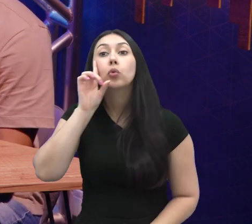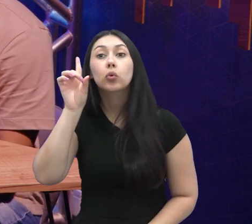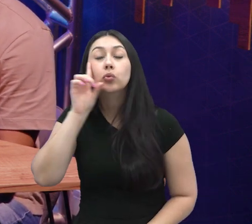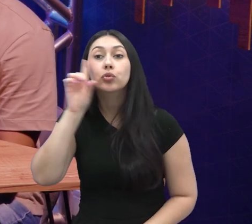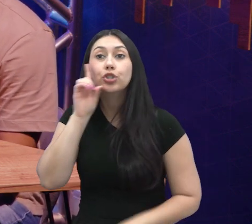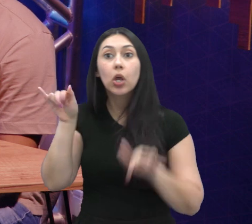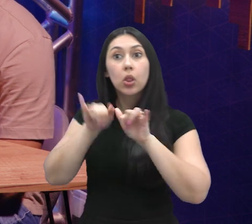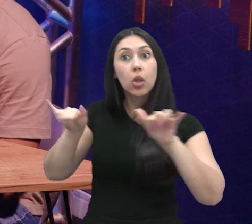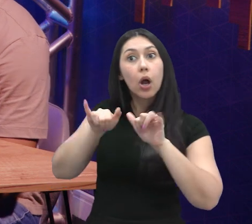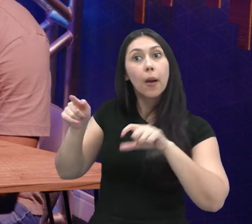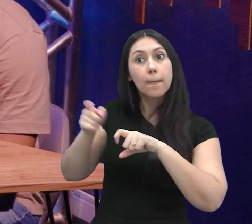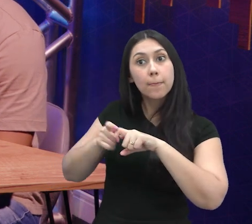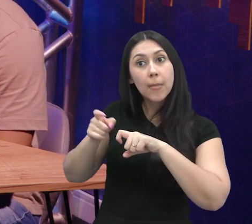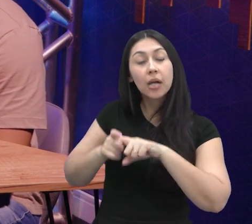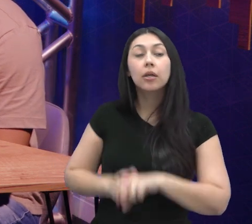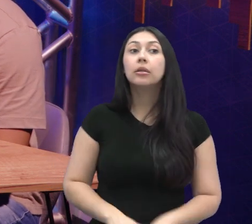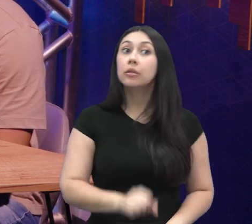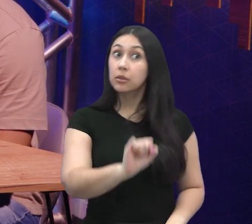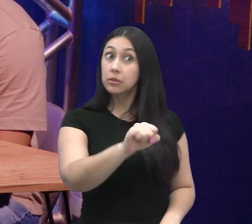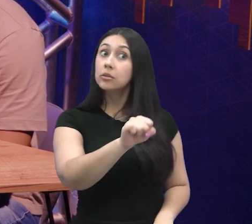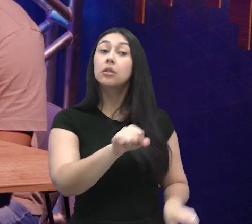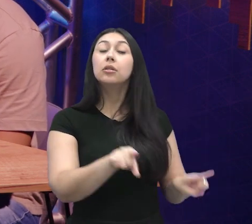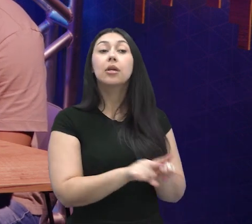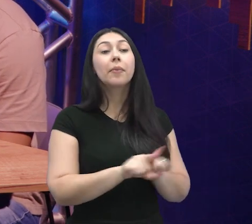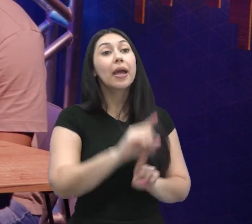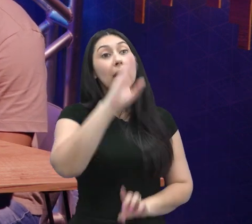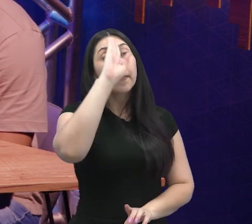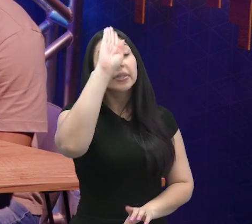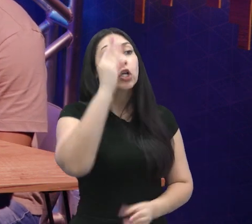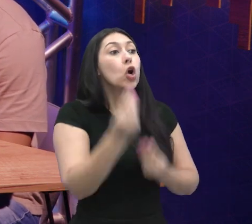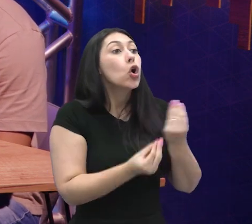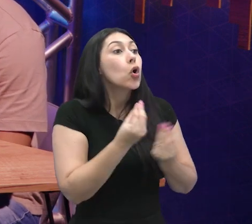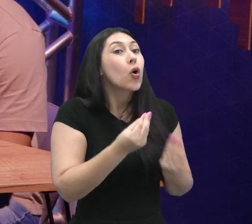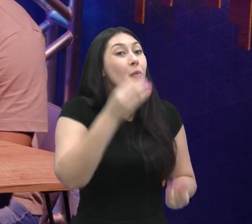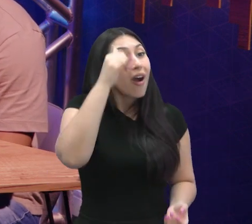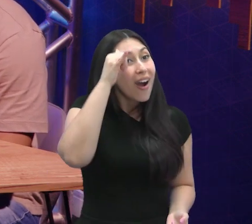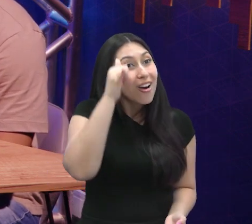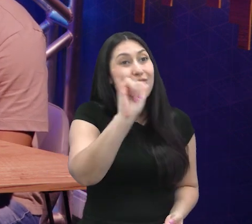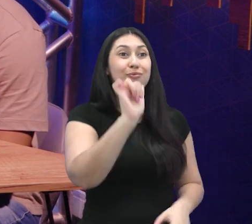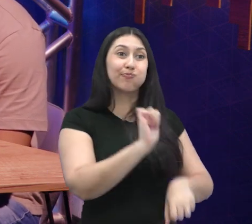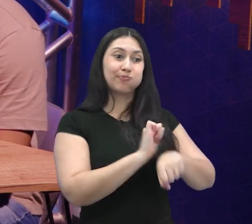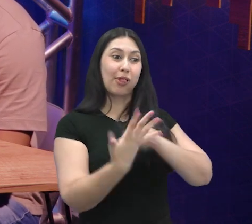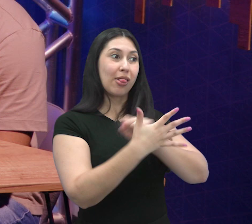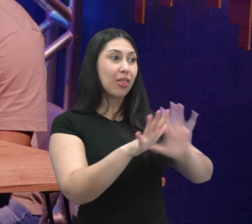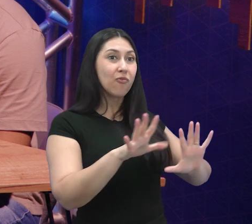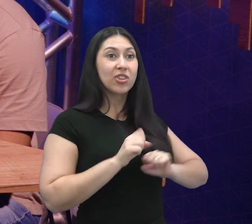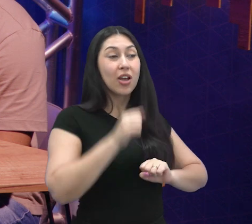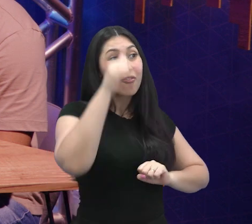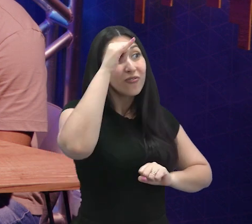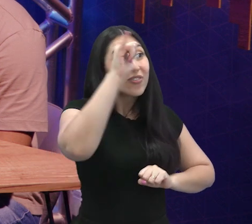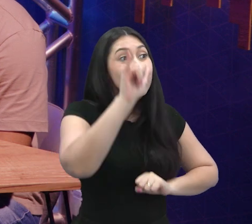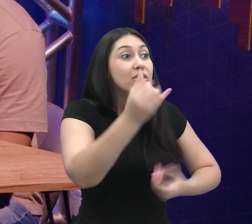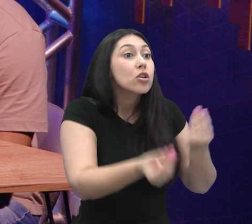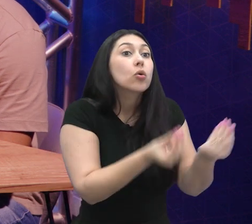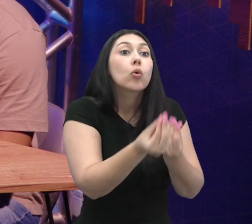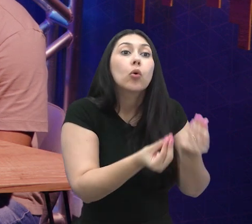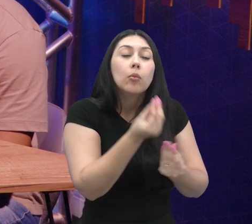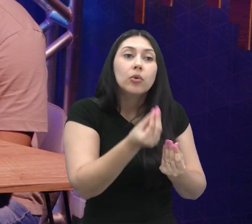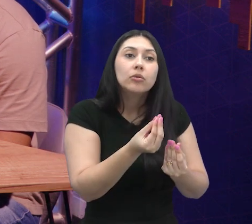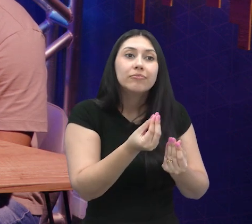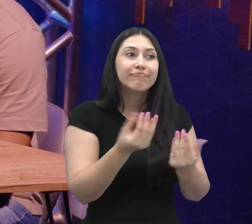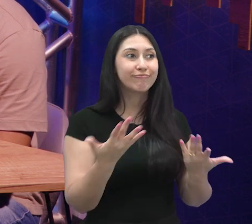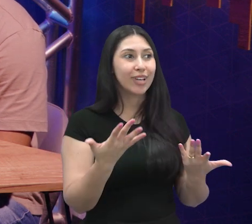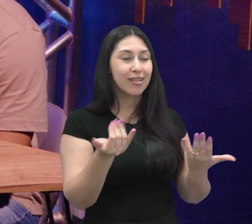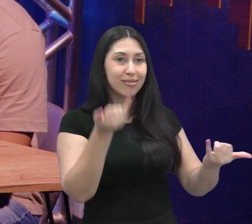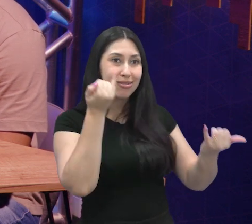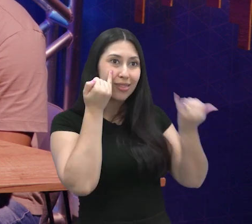tinha um boletim médico diferente. Exatamente, e principalmente como a gente se protege, como a gente se defende desse novo vírus. E a gente só